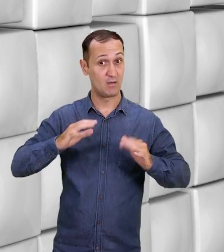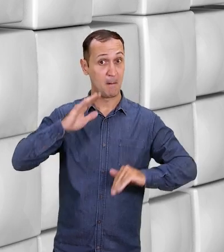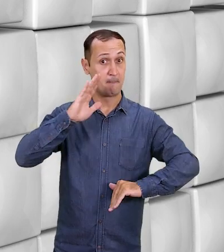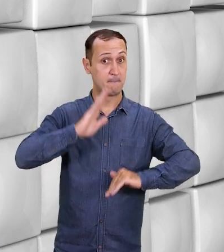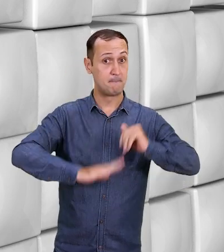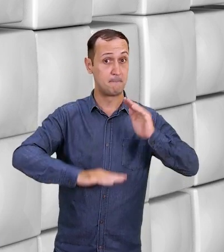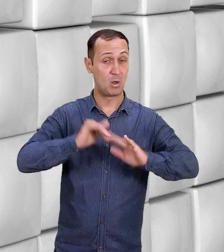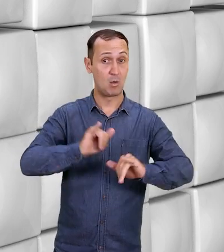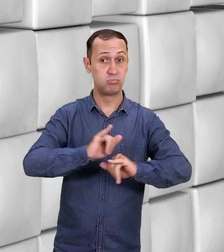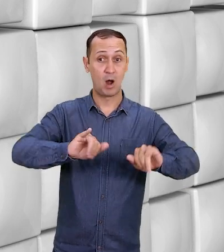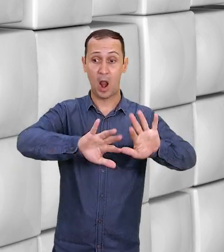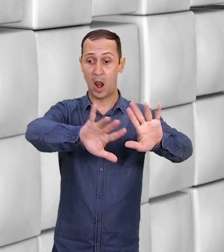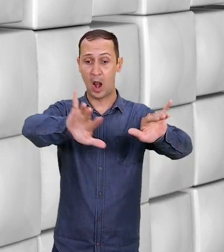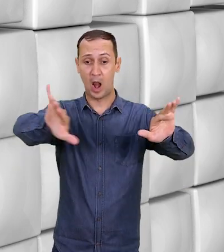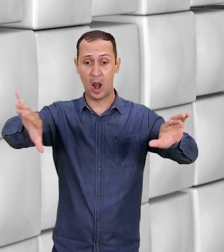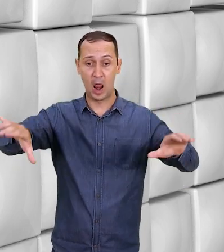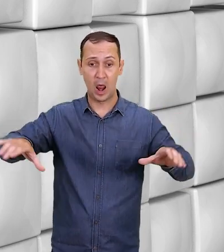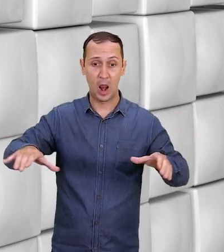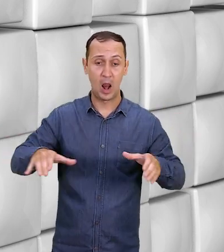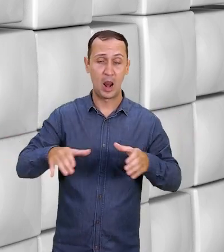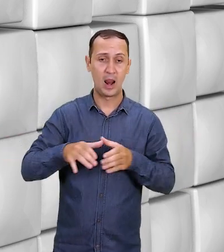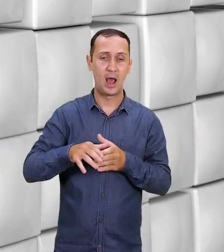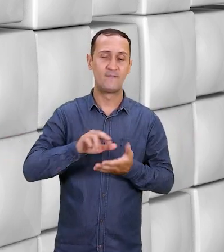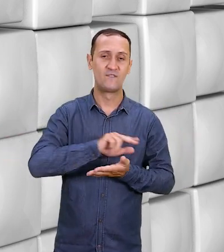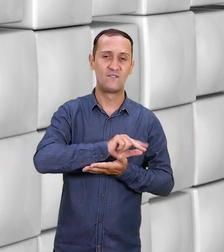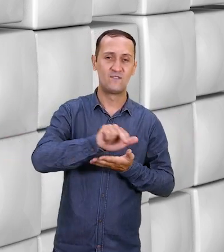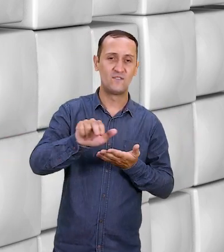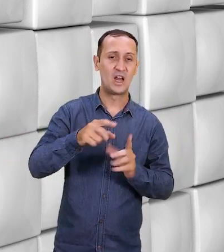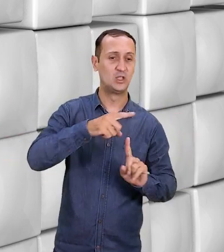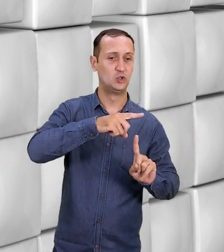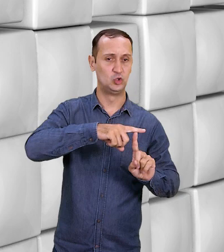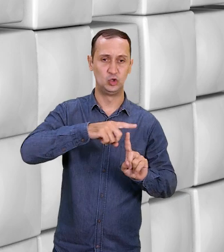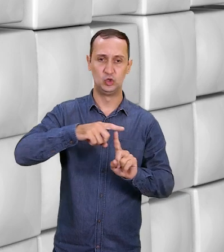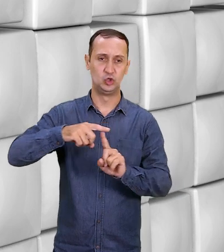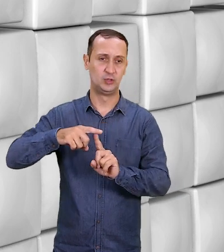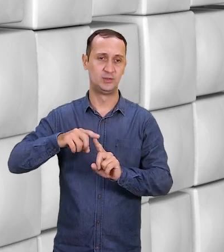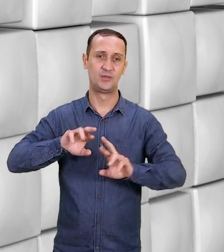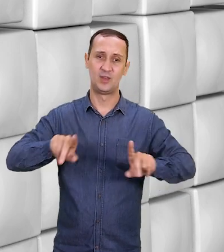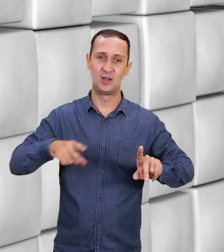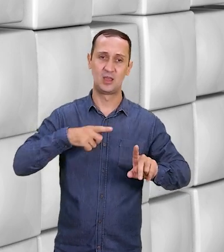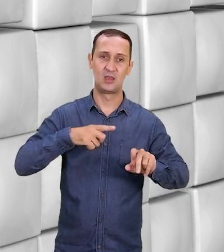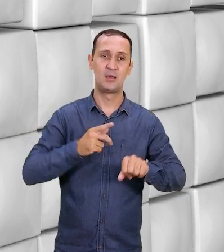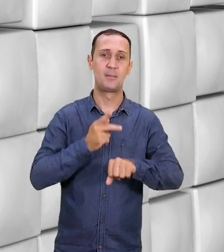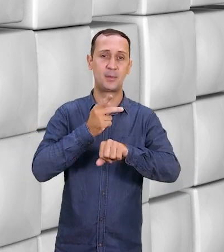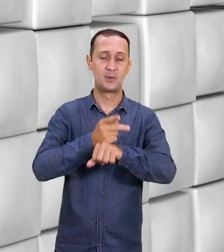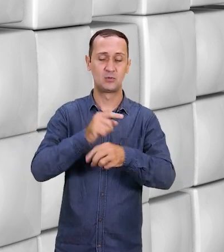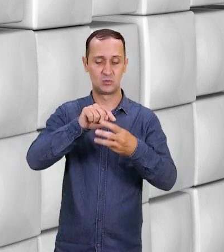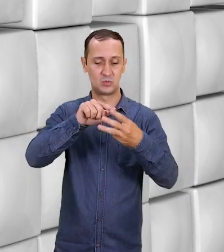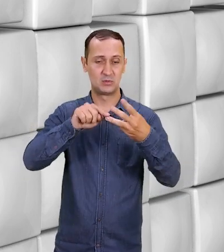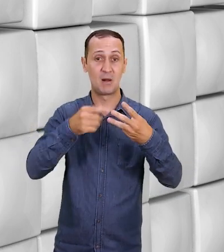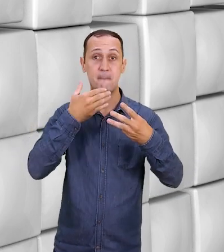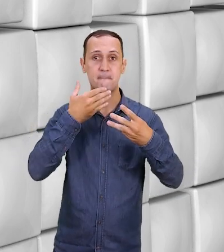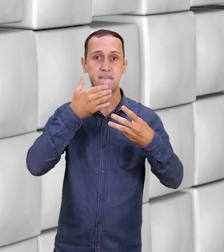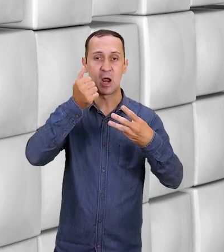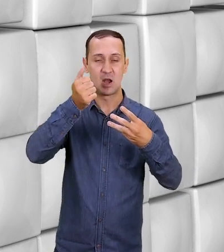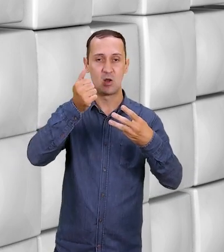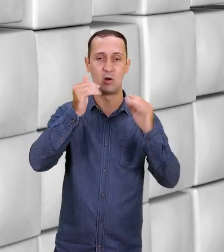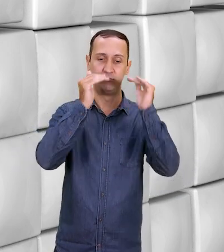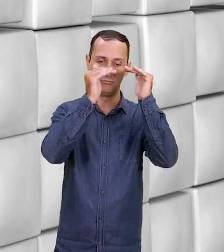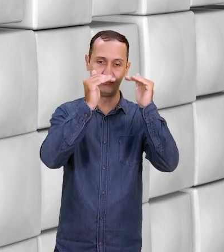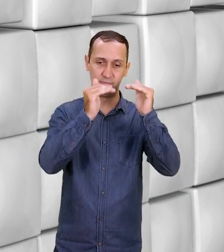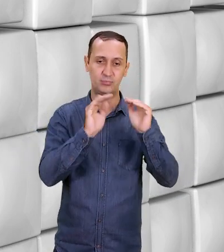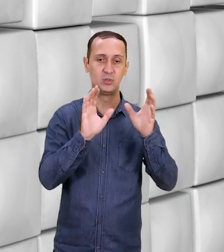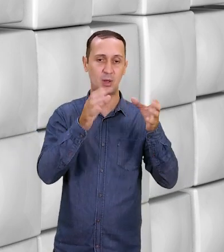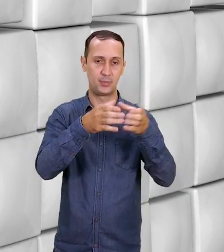O evento reuniu profissionais da imprensa de diversos veículos de comunicação do estado e premiou os 3